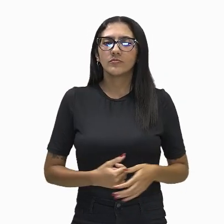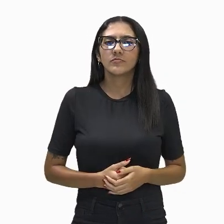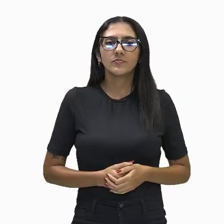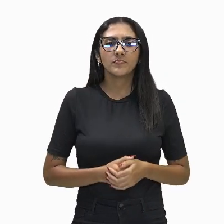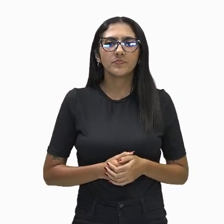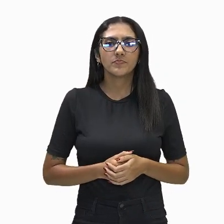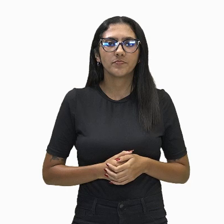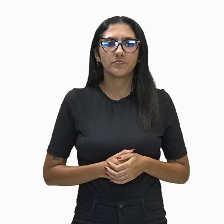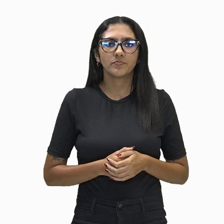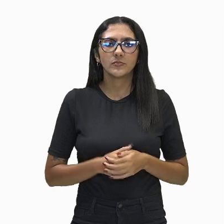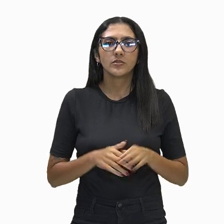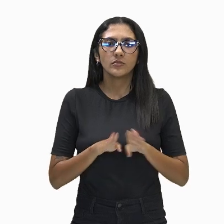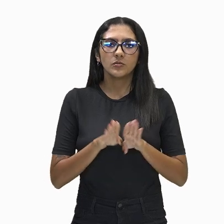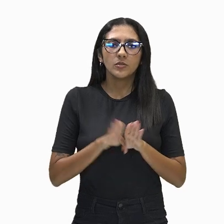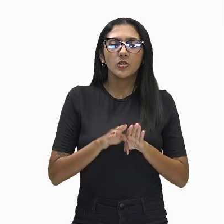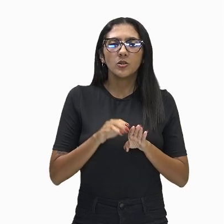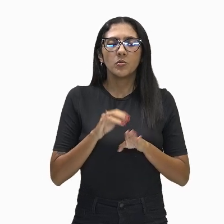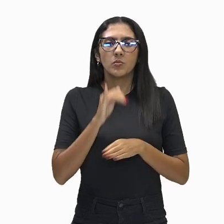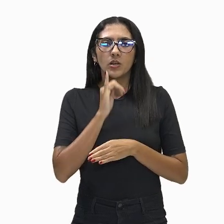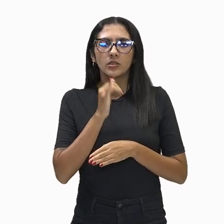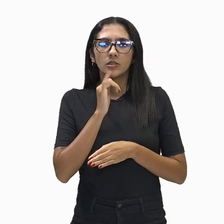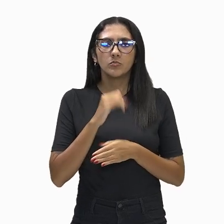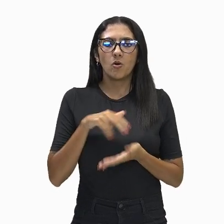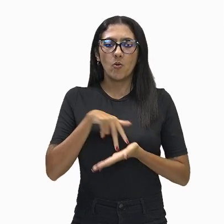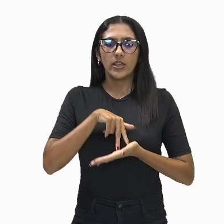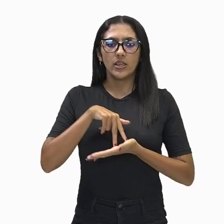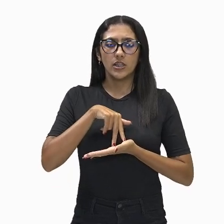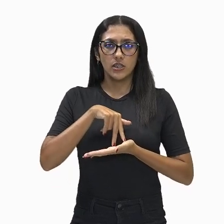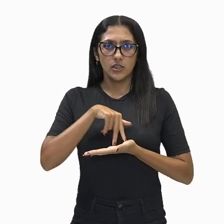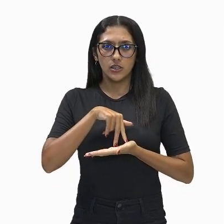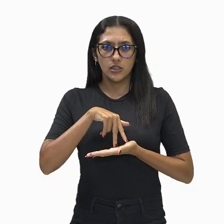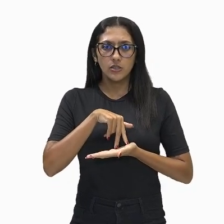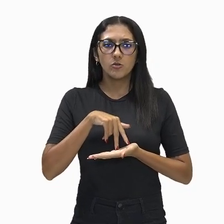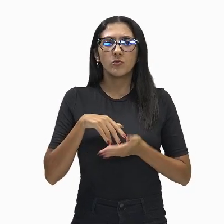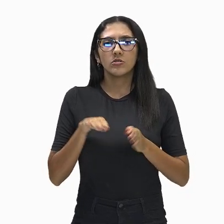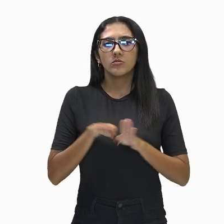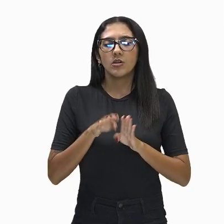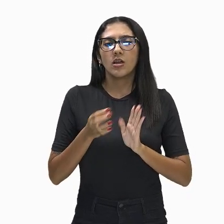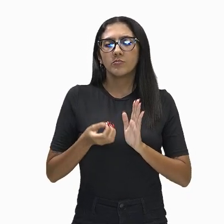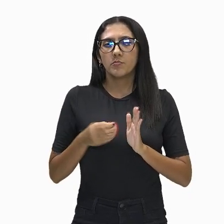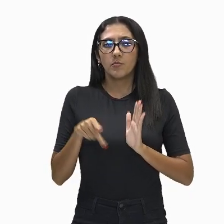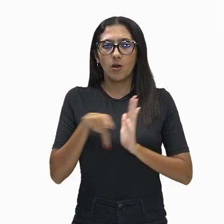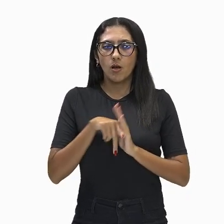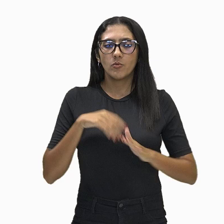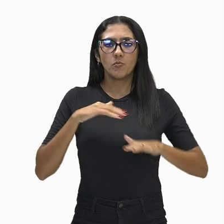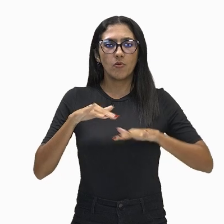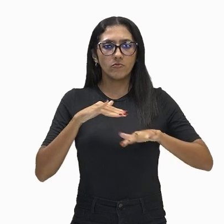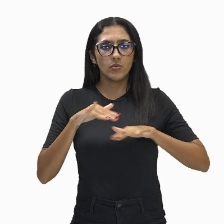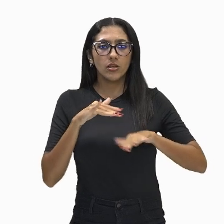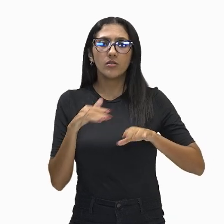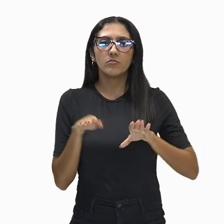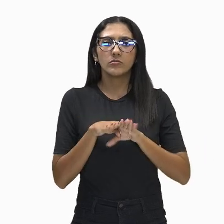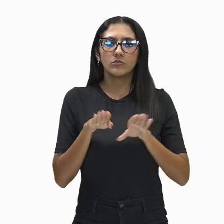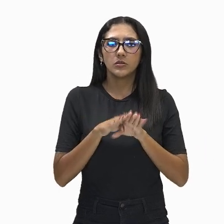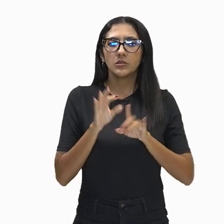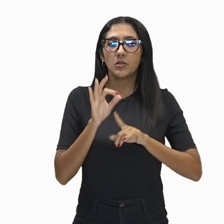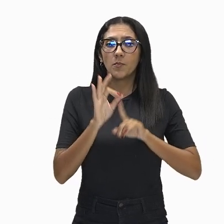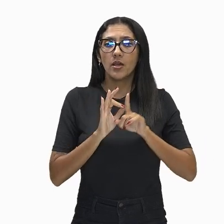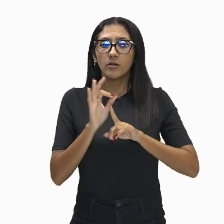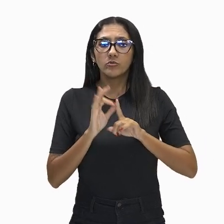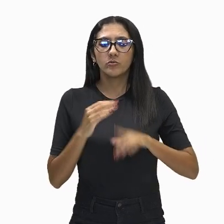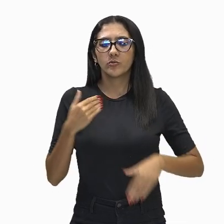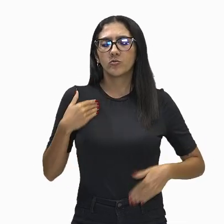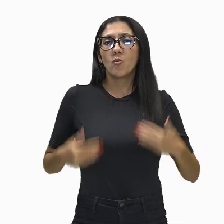Dentro desta está a estabilidade corporal, a produção de movimentos, aquecimento do corpo, ou